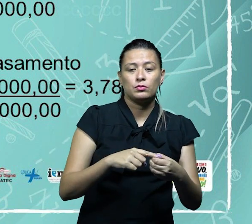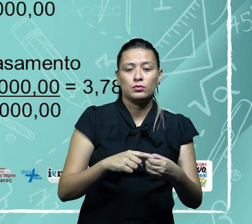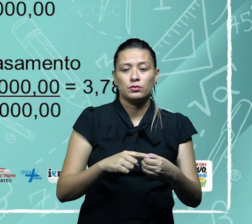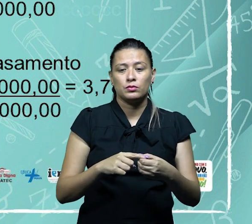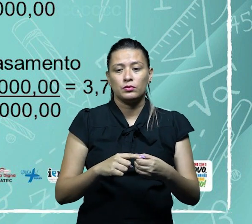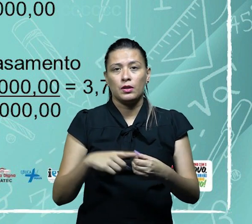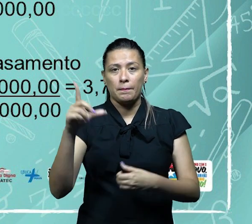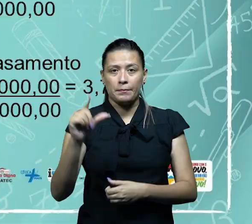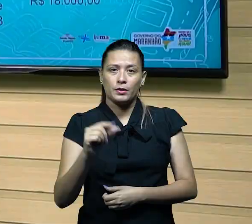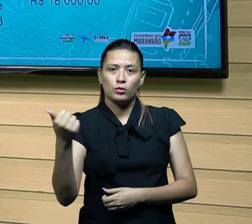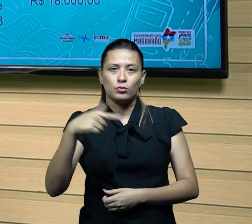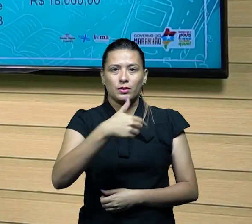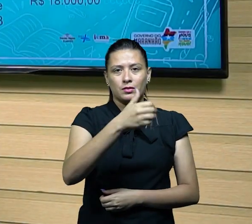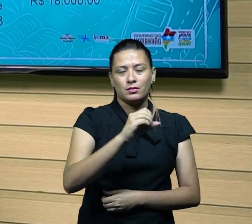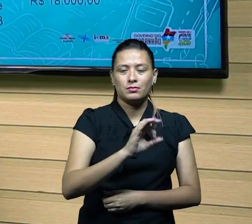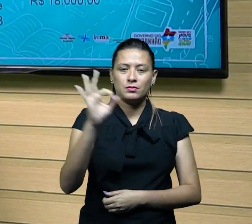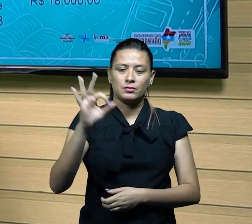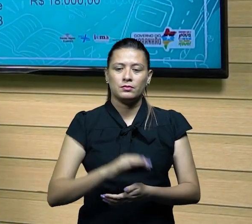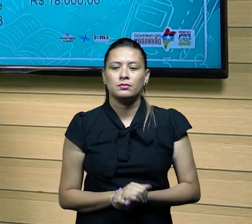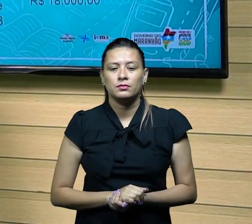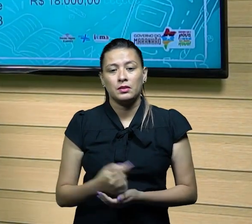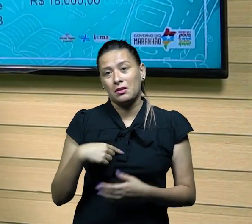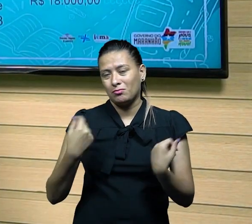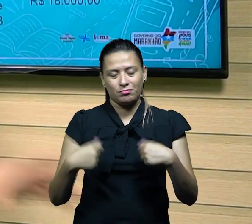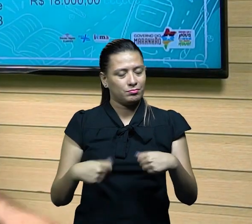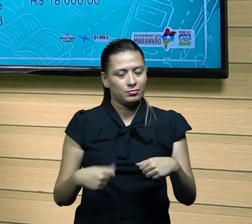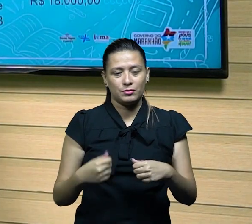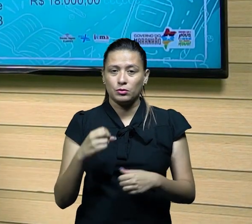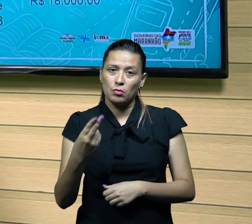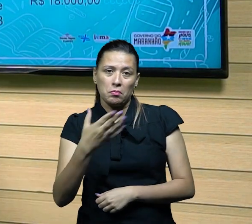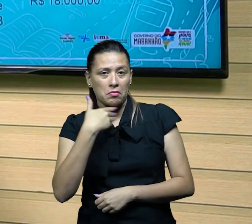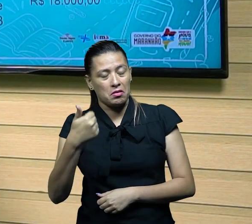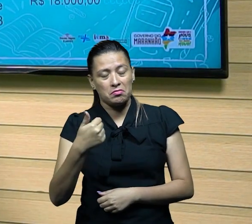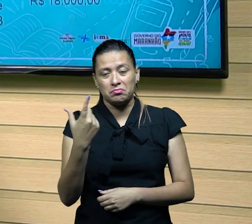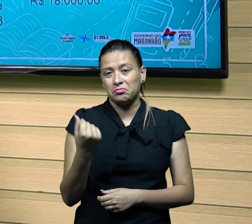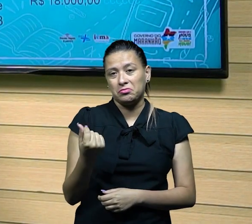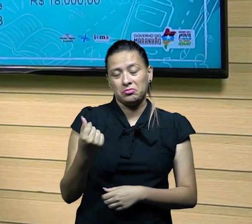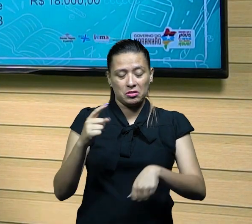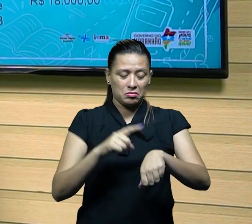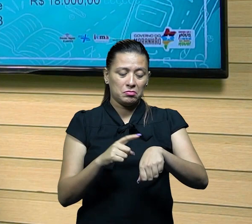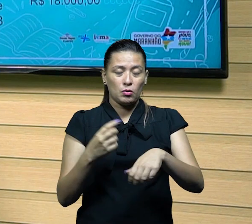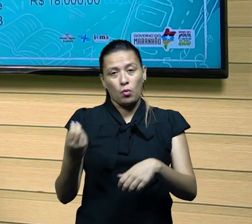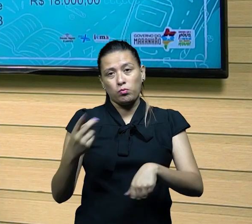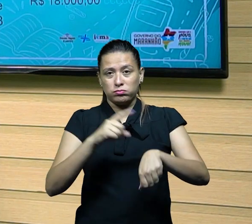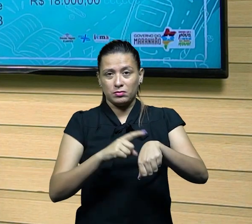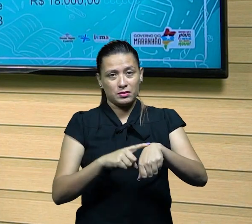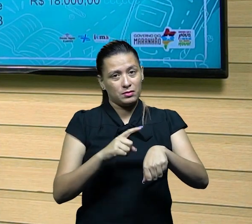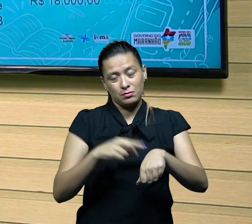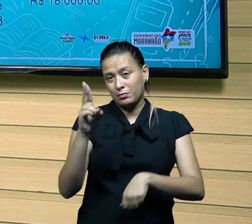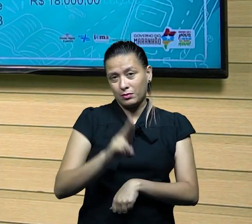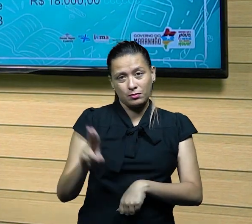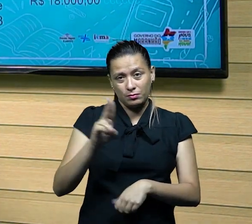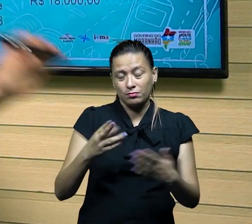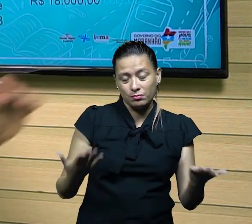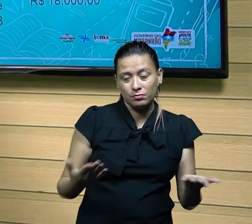para eu recuperar esse investimento, ou seja, quanto tempo que eu vou gastar para recuperar tudo aquilo que eu investi. Vamos citar um exemplo aqui fora, vamos supor que eu gastei R$100.000